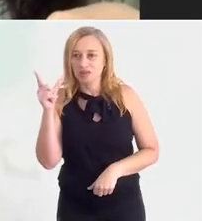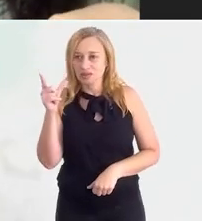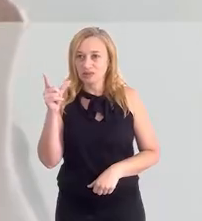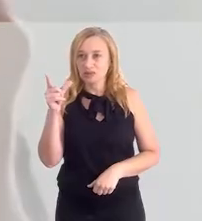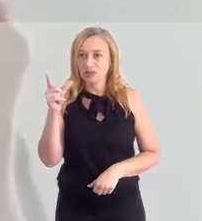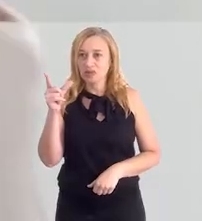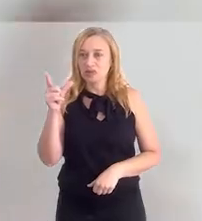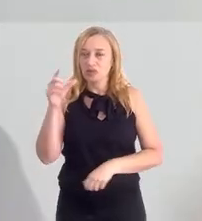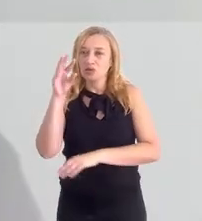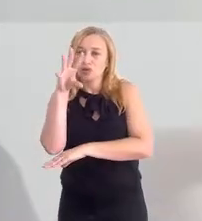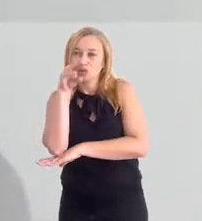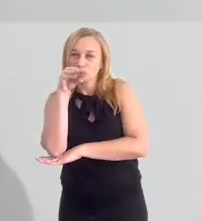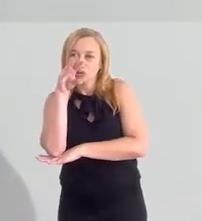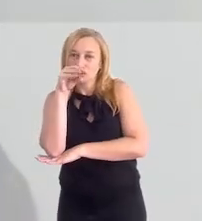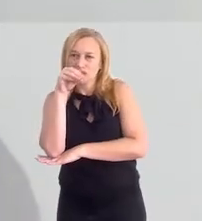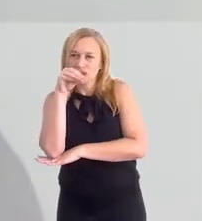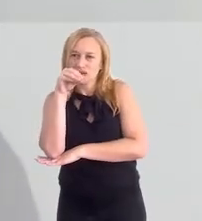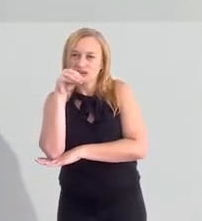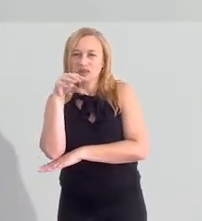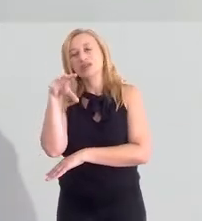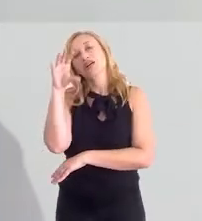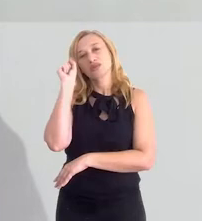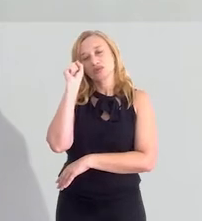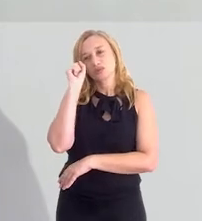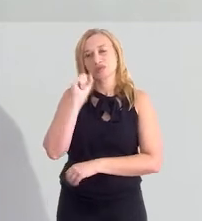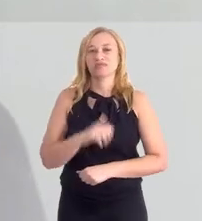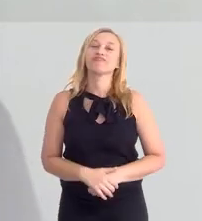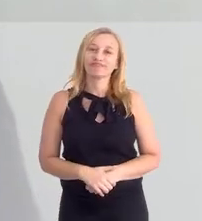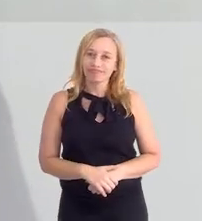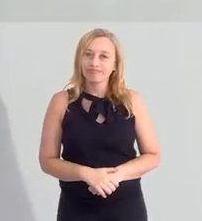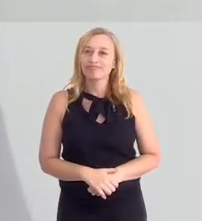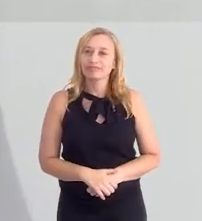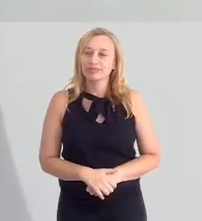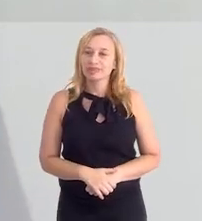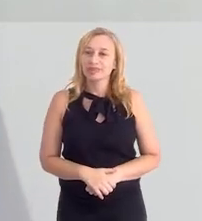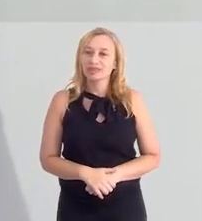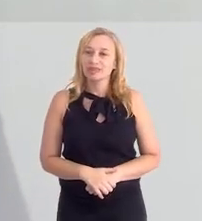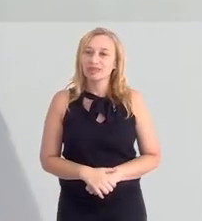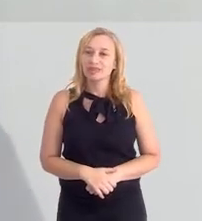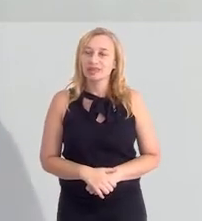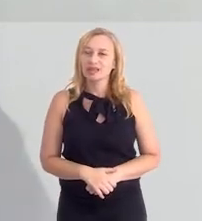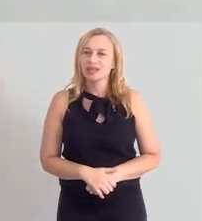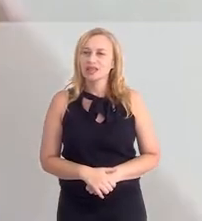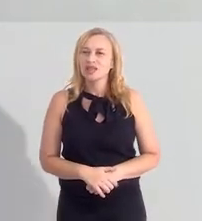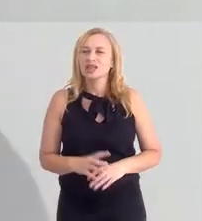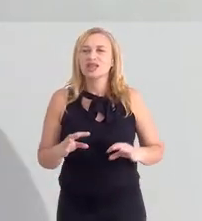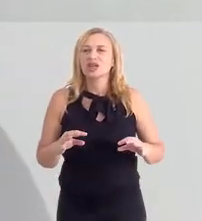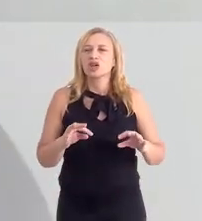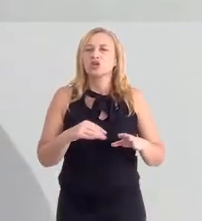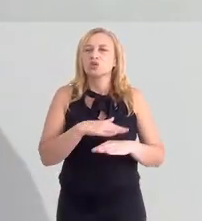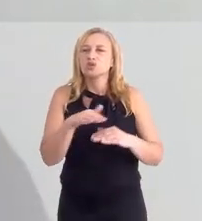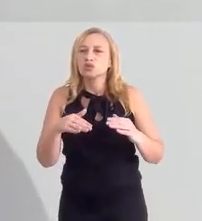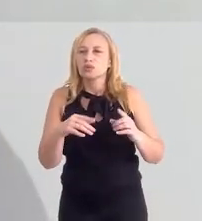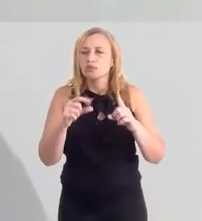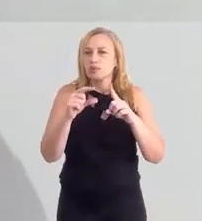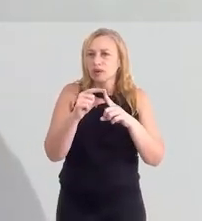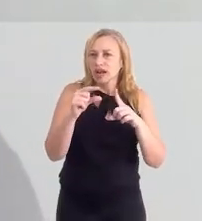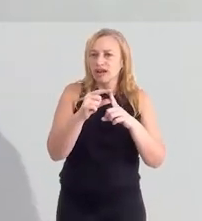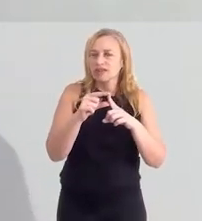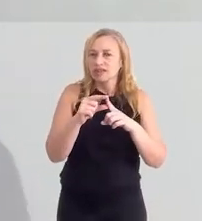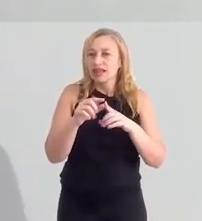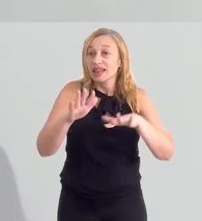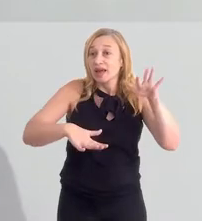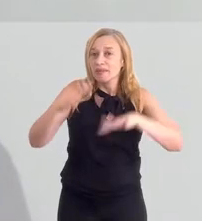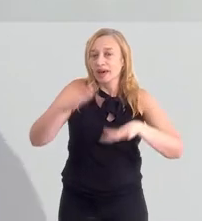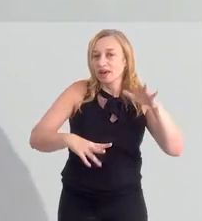dinossauro ainda estava ali. Quer dizer, aqui nessas palavras, tudo depende do advérbio,